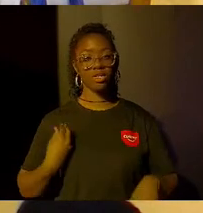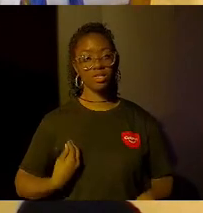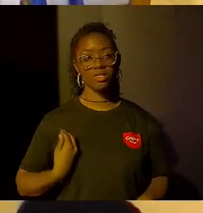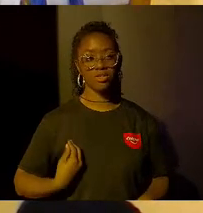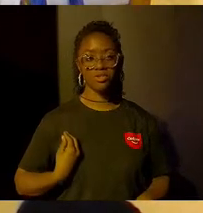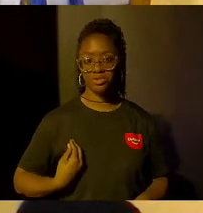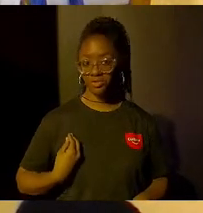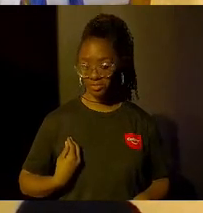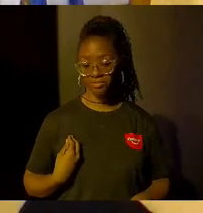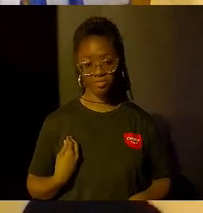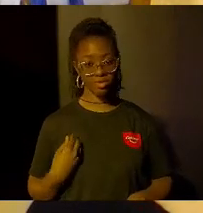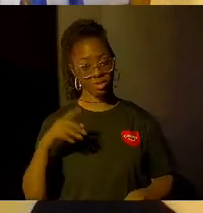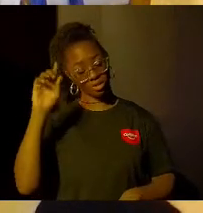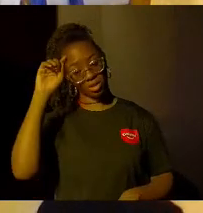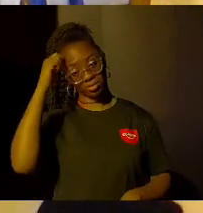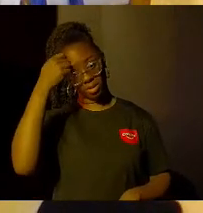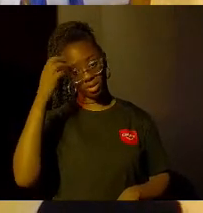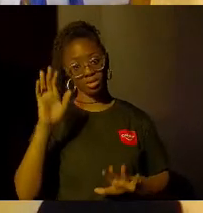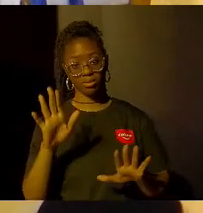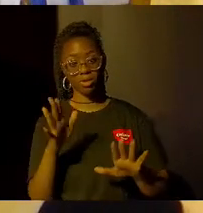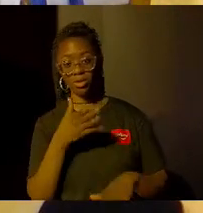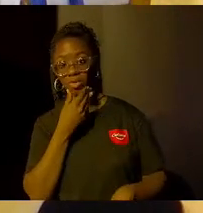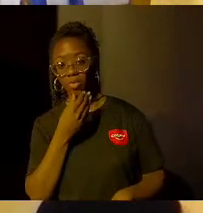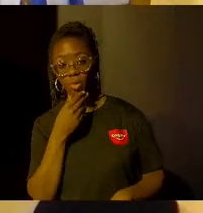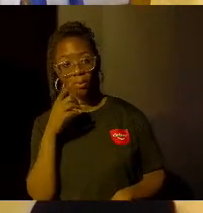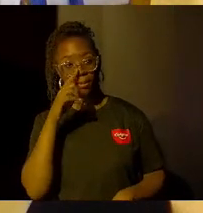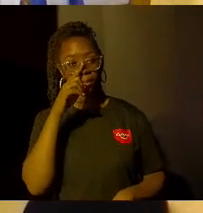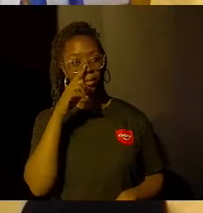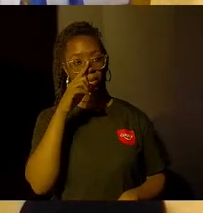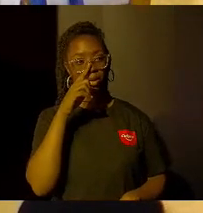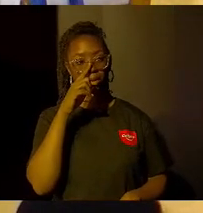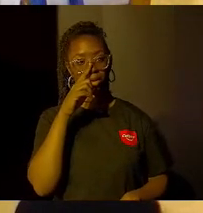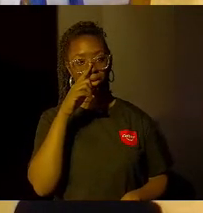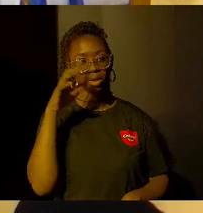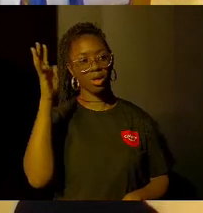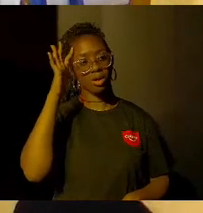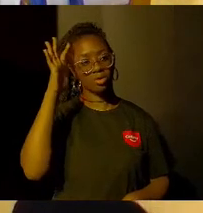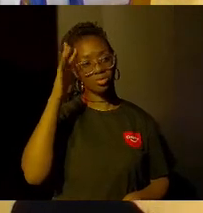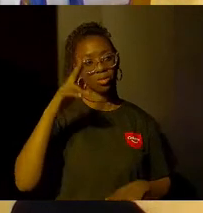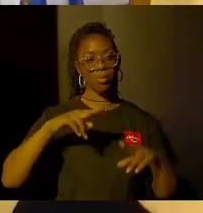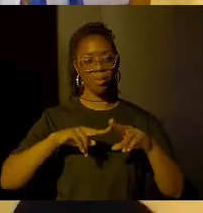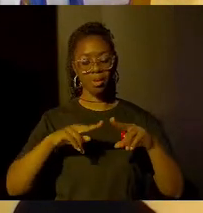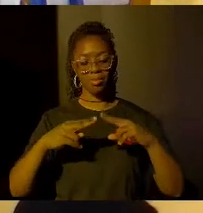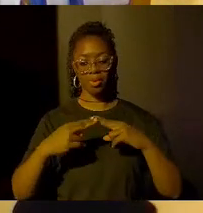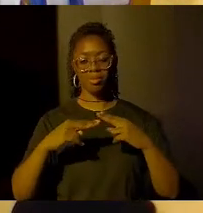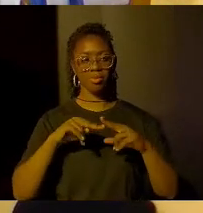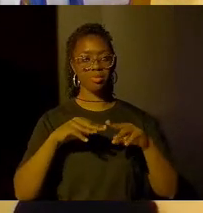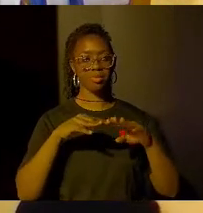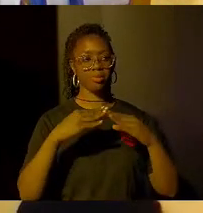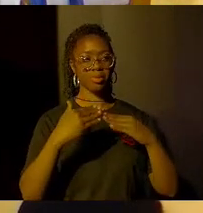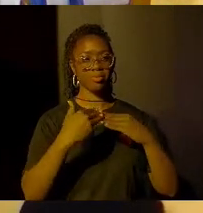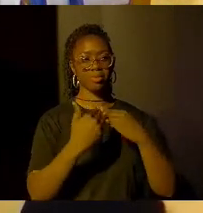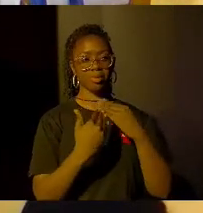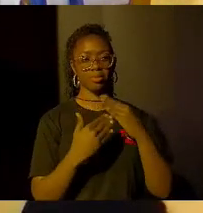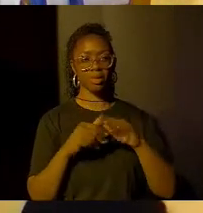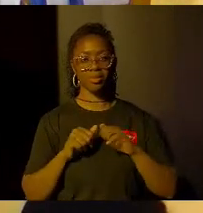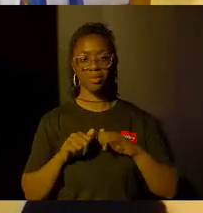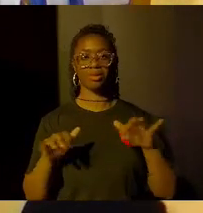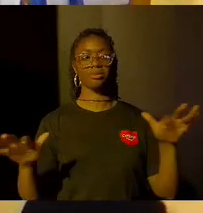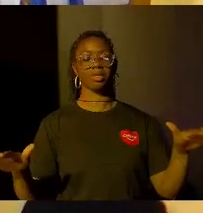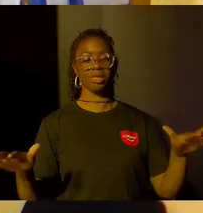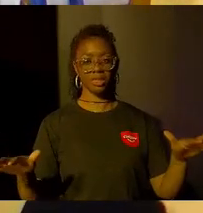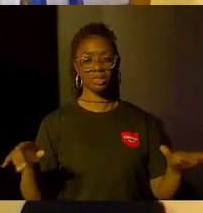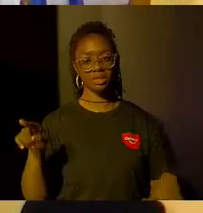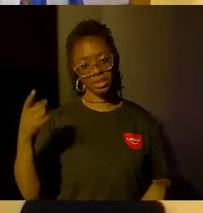um homens tipo perigosos são essas pequenas junções de peças de quebra-cabeça totalmente espalhado Porque como a Stephanie disse